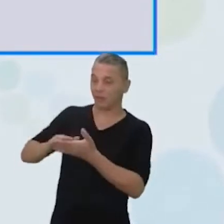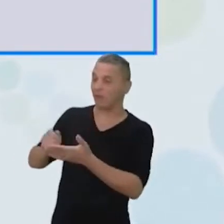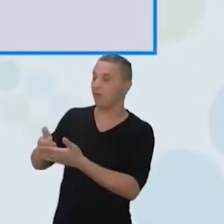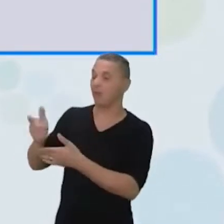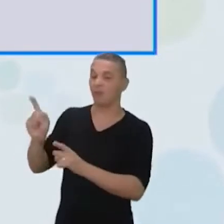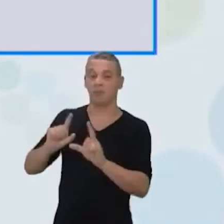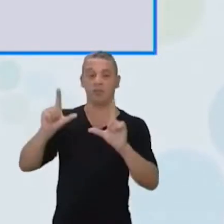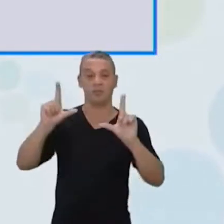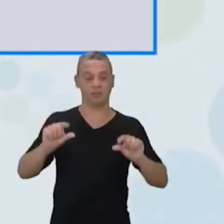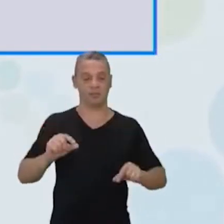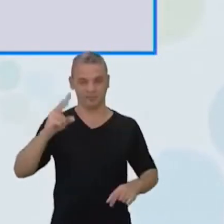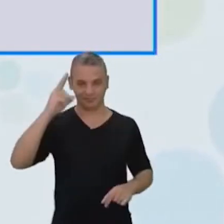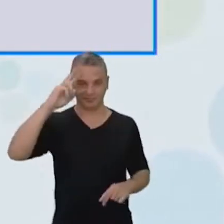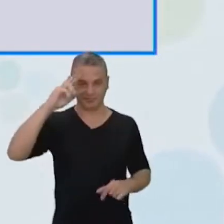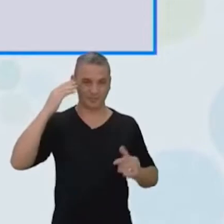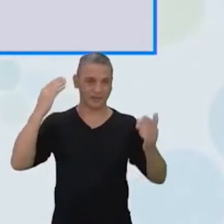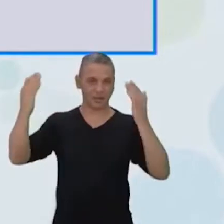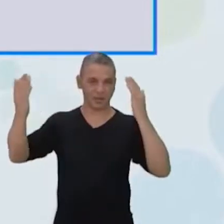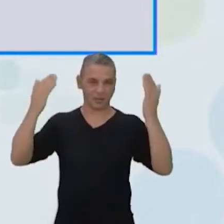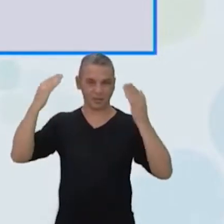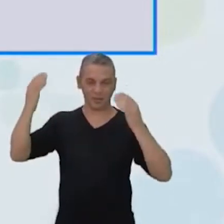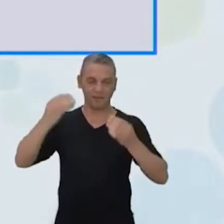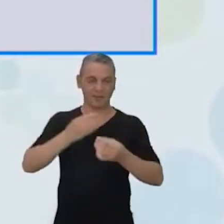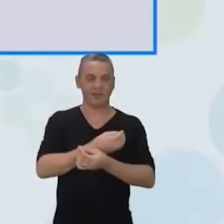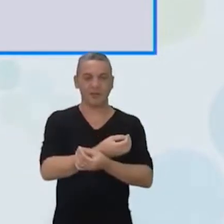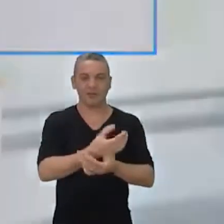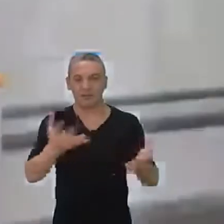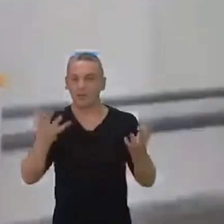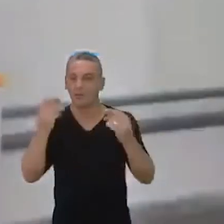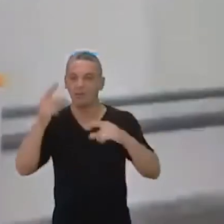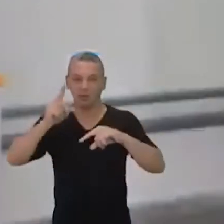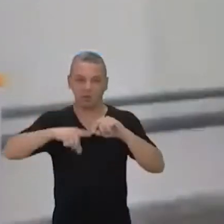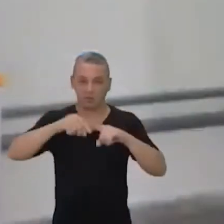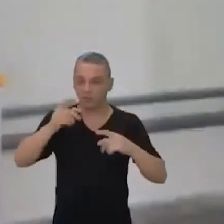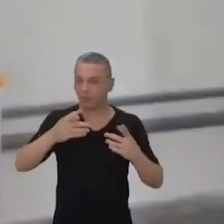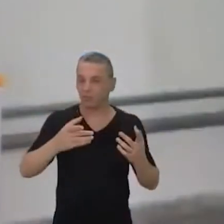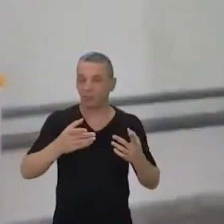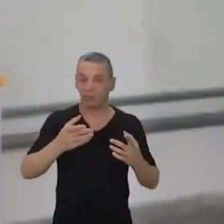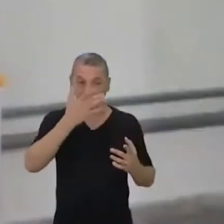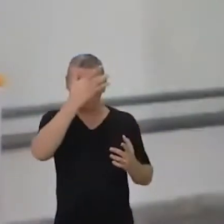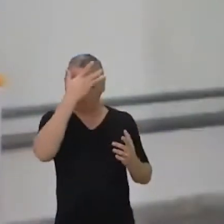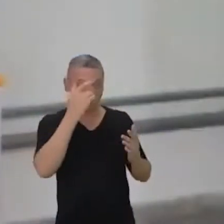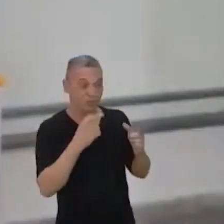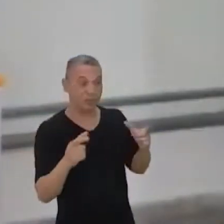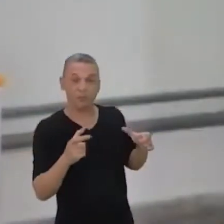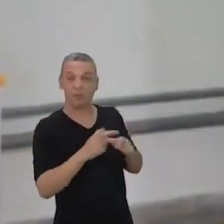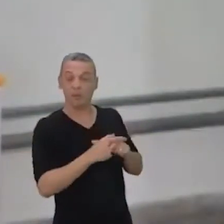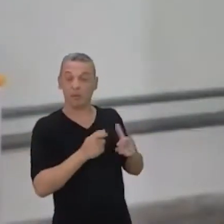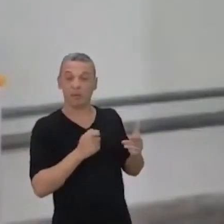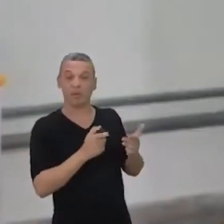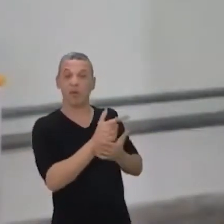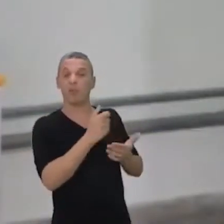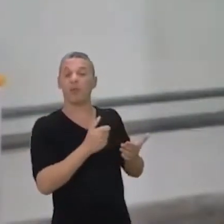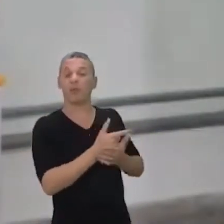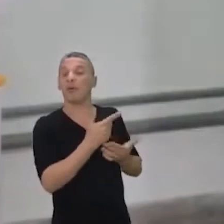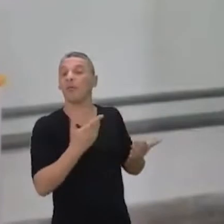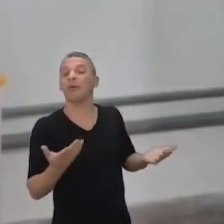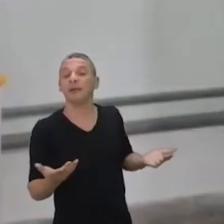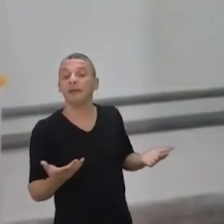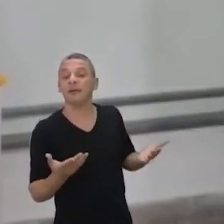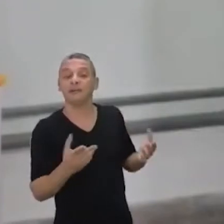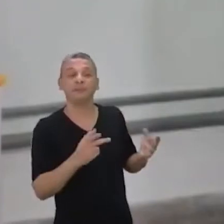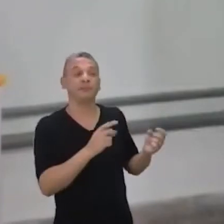lembra naquela comparação que eu falei da oferta e da demanda? Se eu tenho poucas pessoas comprando, eu tenho muitos produtos